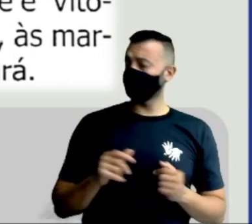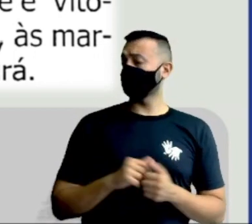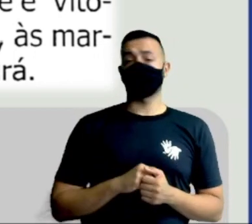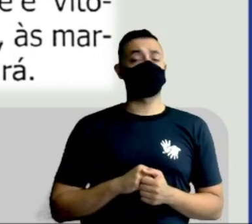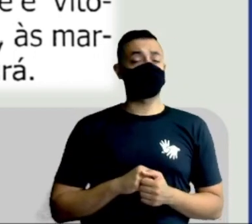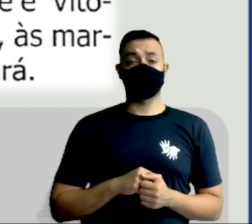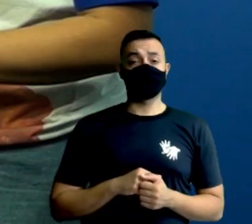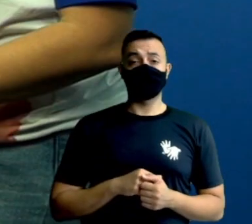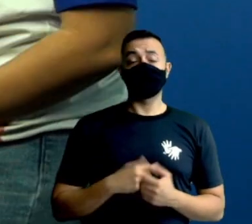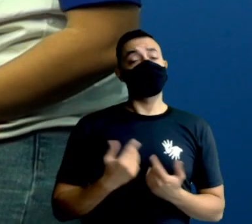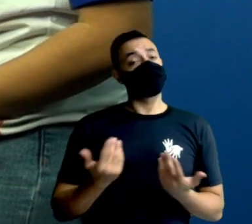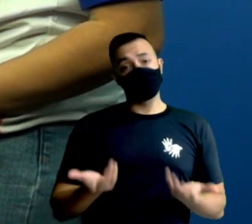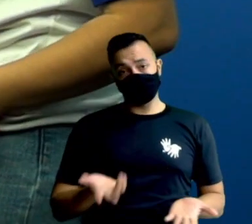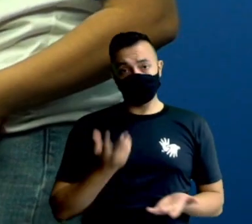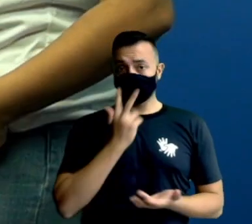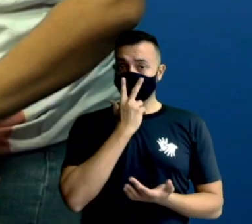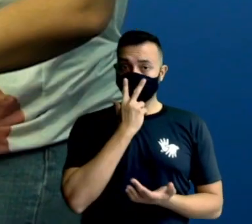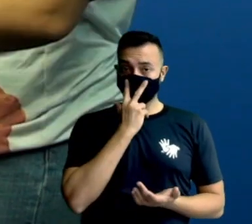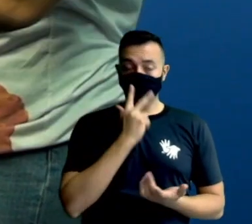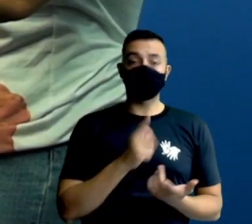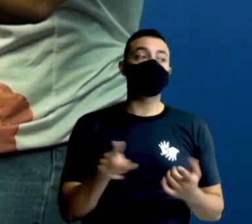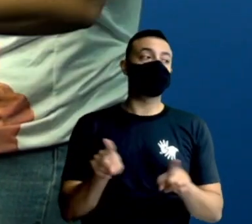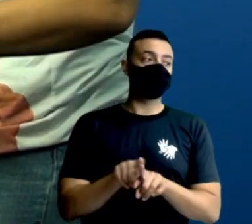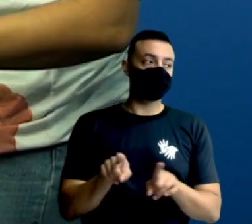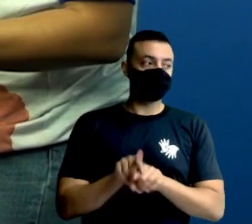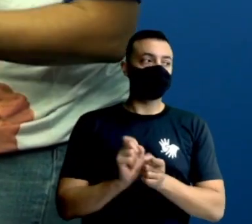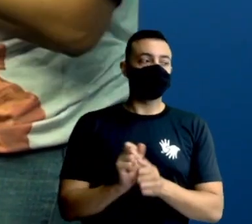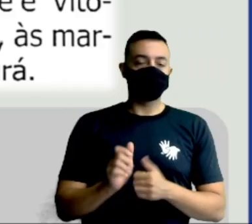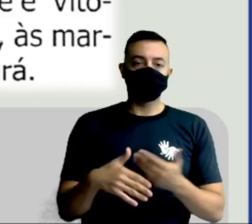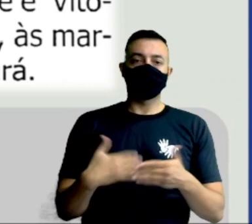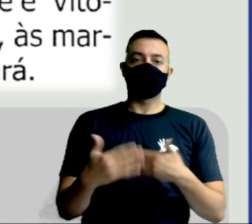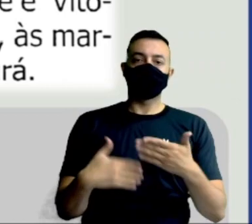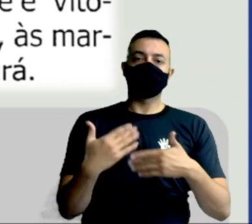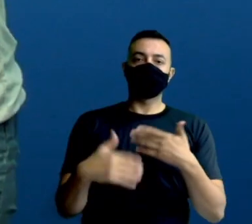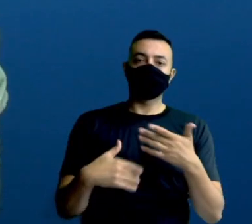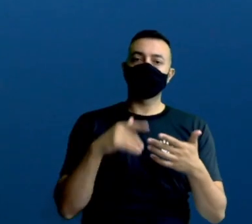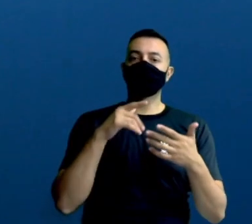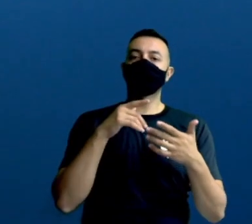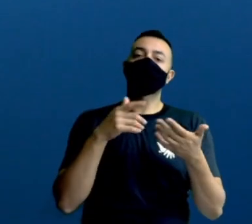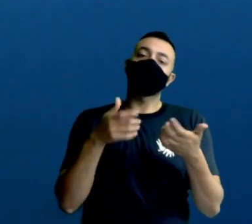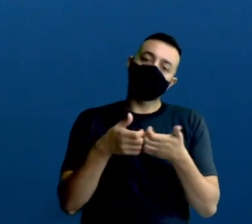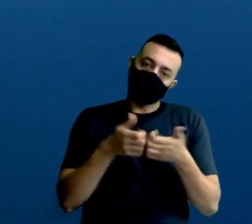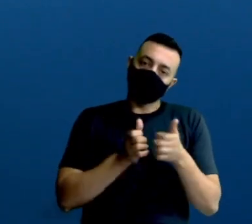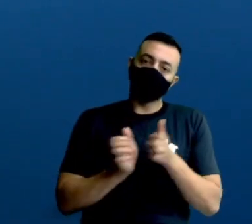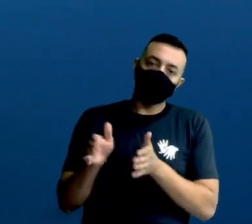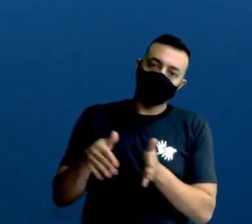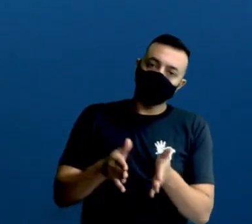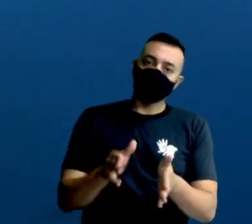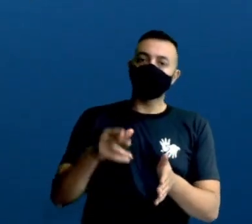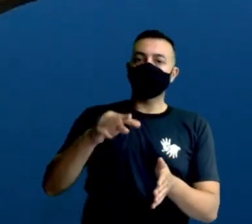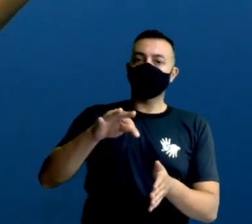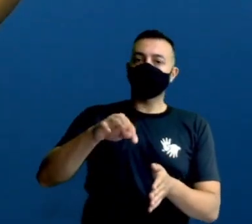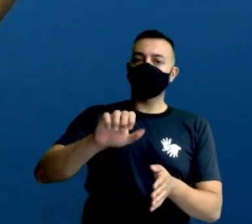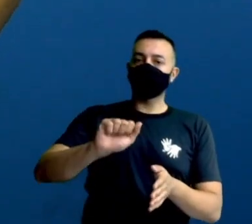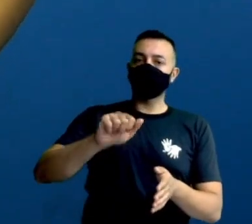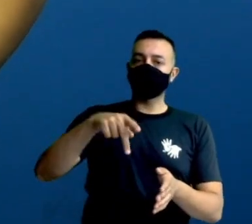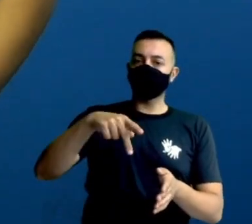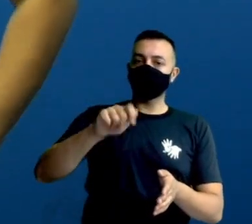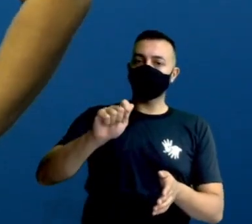De jeito nenhum. Vitória de Santo Antão vai se desenvolvendo, vai crescendo aí às margens do rio